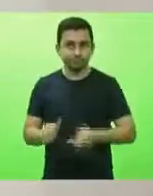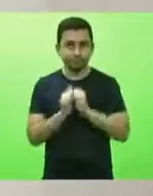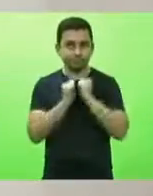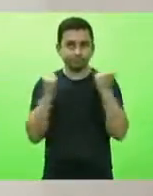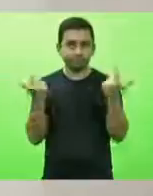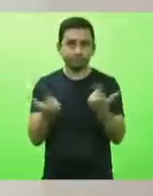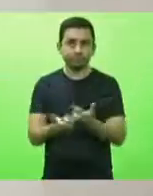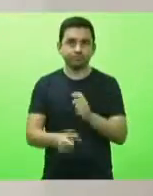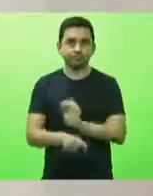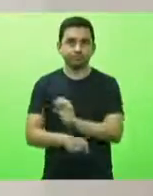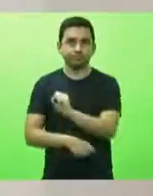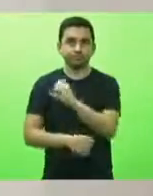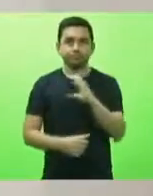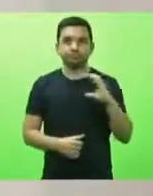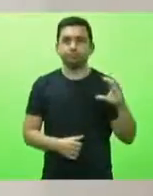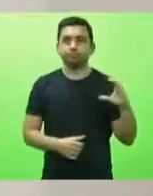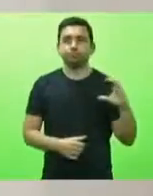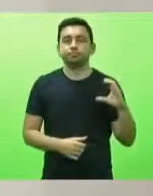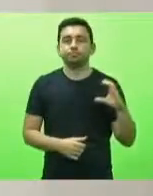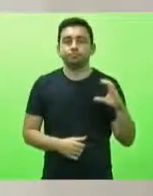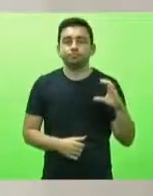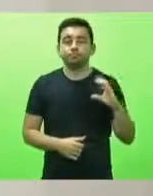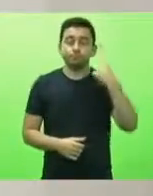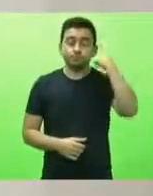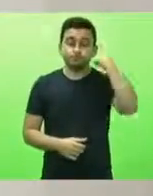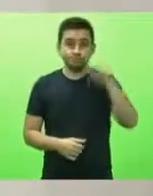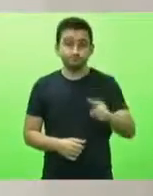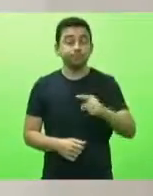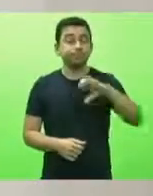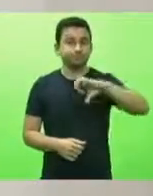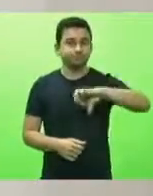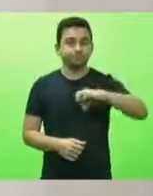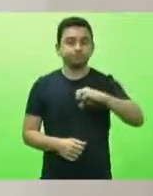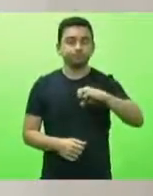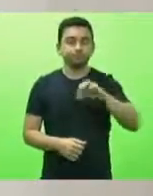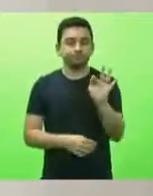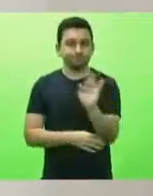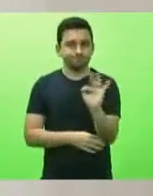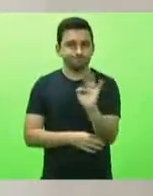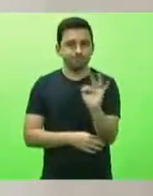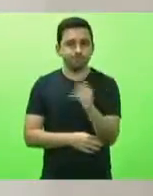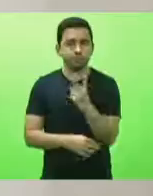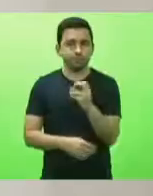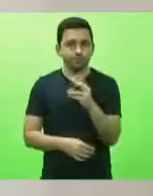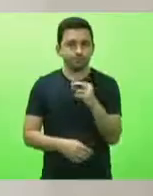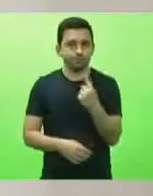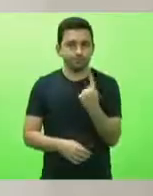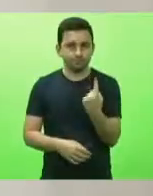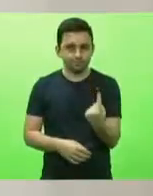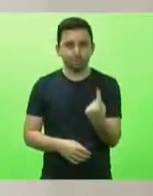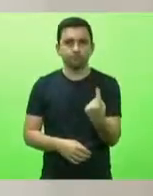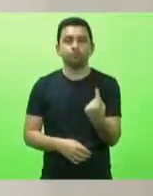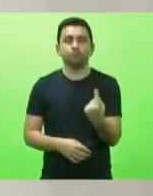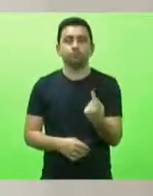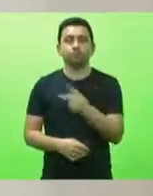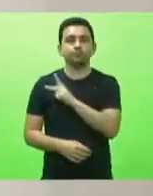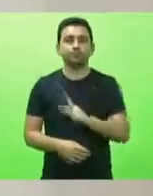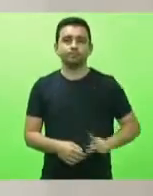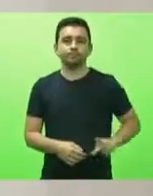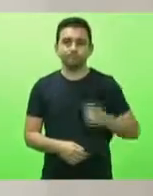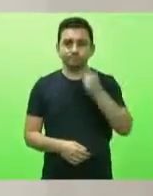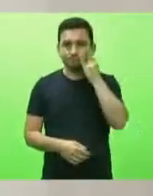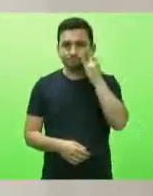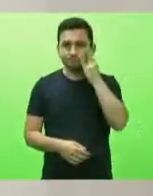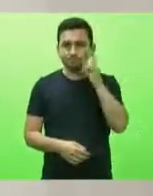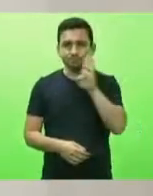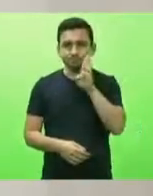do Estado de Santa Catarina, realizada em 9 de fevereiro de 2021. Presidência, deputados Mauro de Nadal,